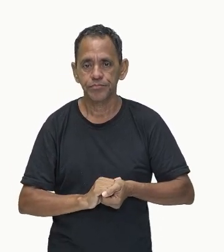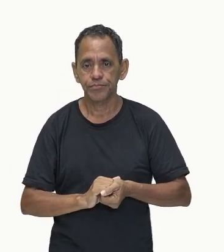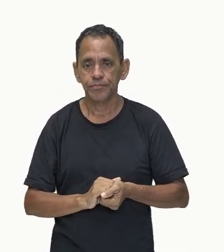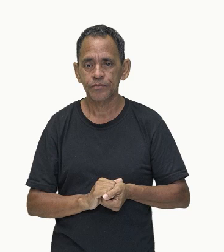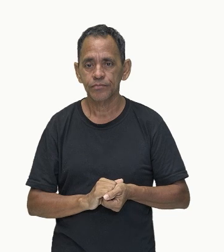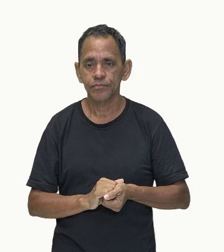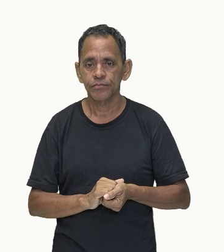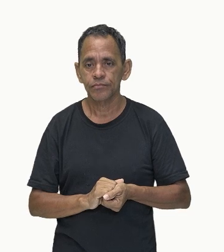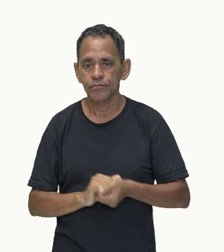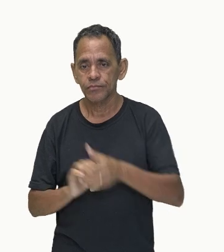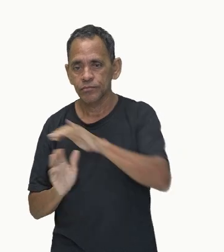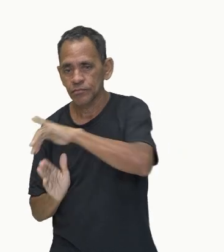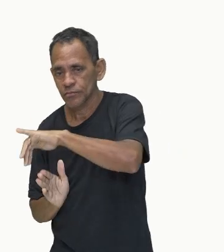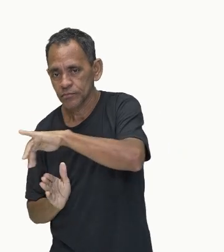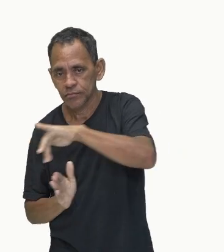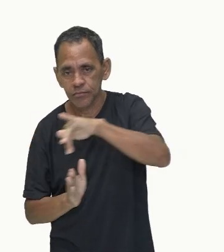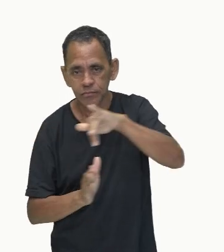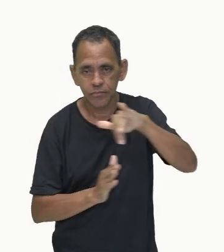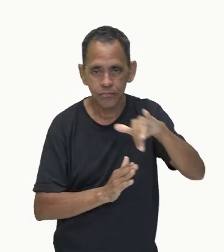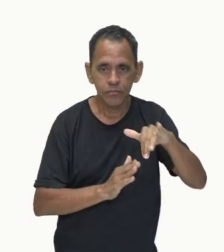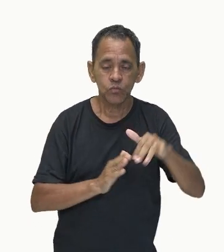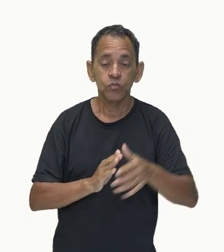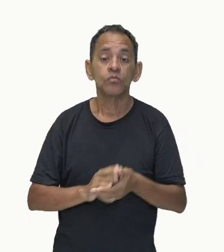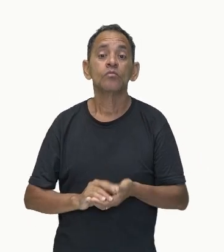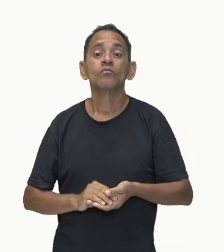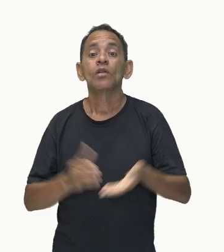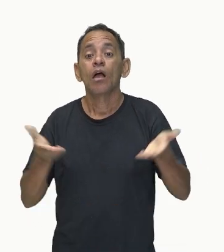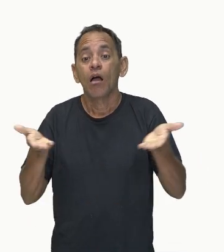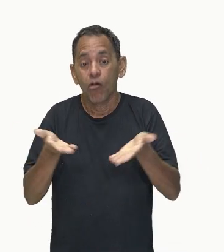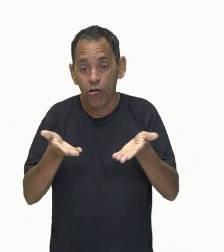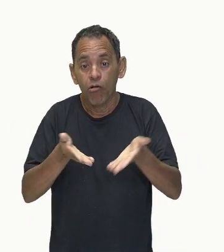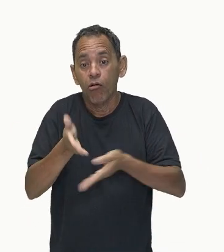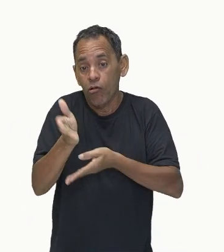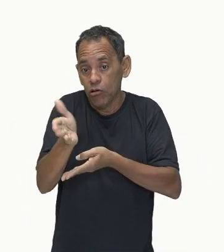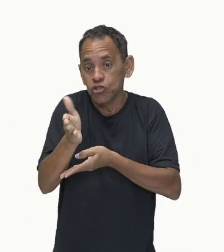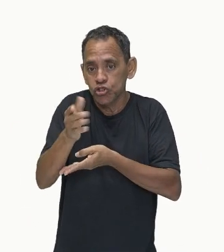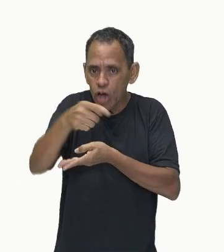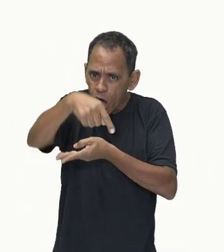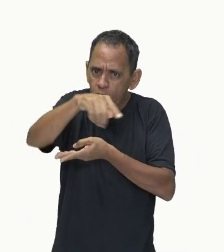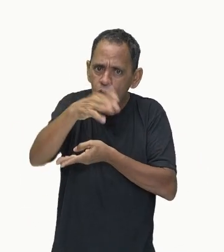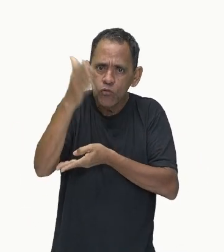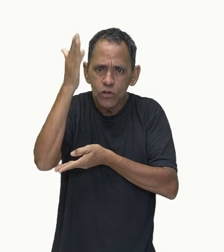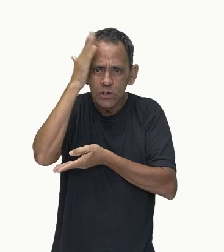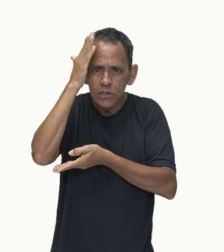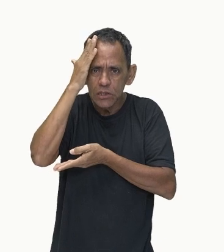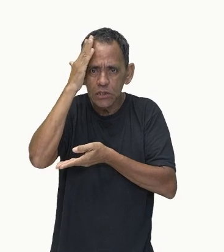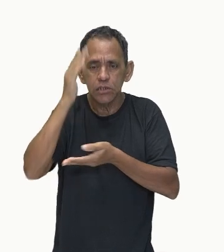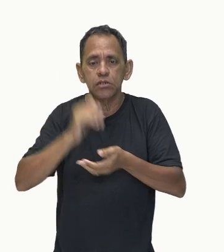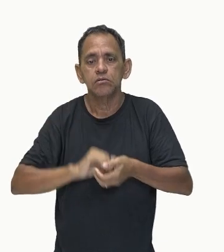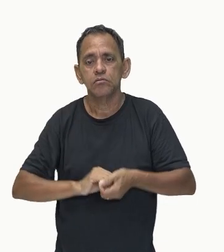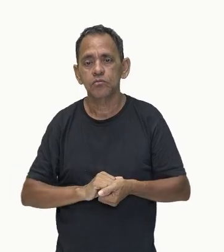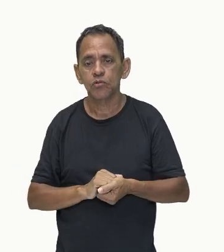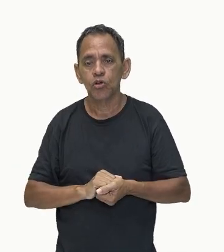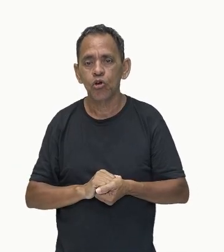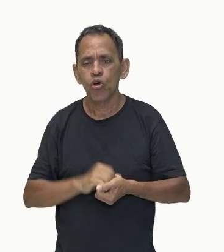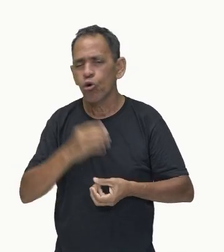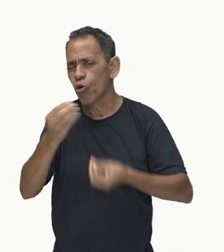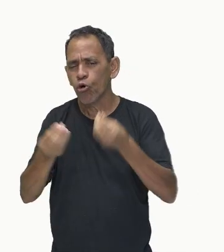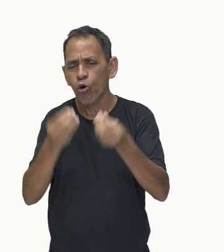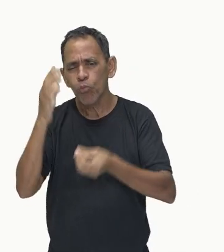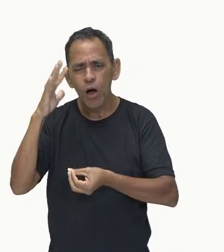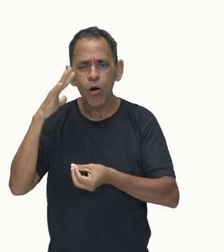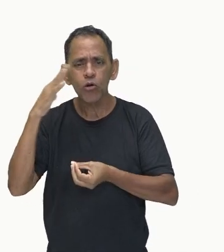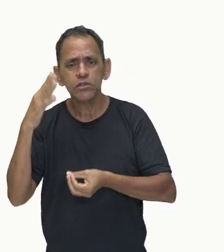Agora, pessoal, que a gente já definiu o que é o trabalho e vimos essas características, as unidades de medida, vamos